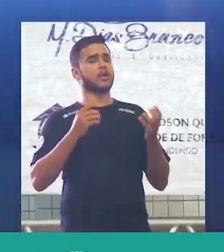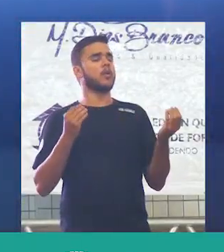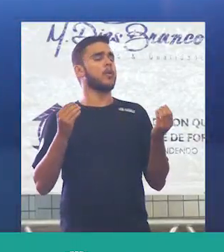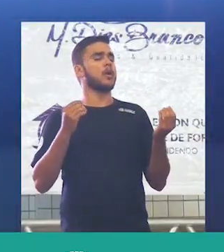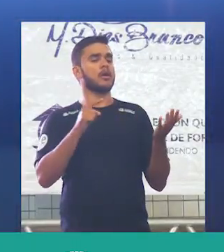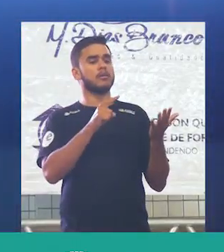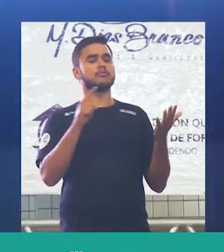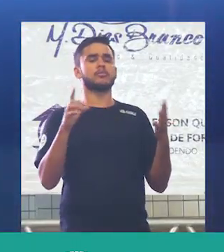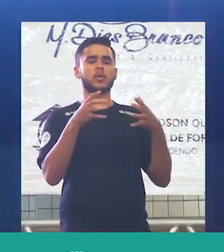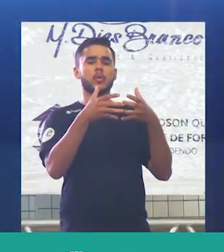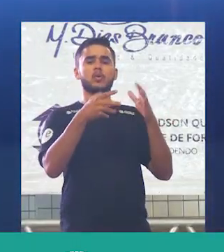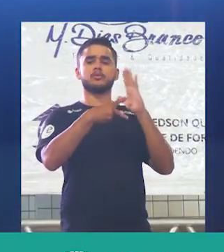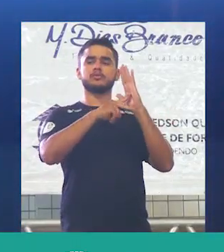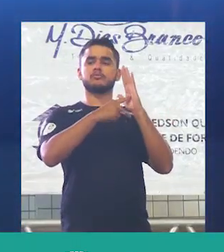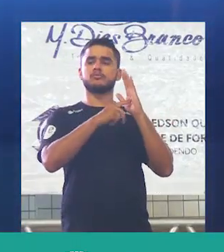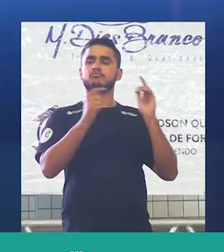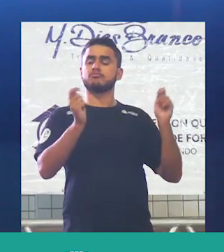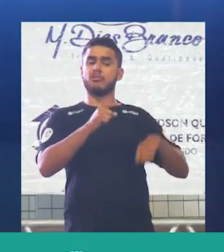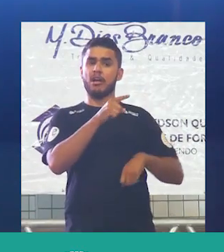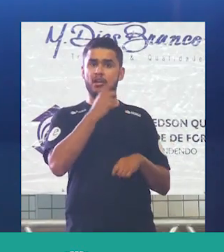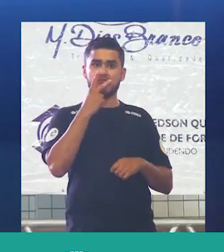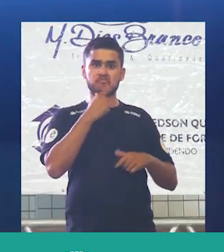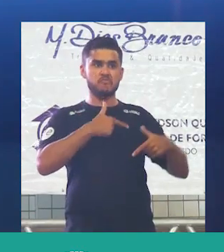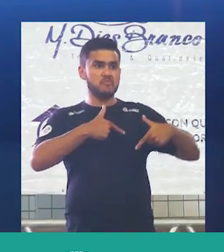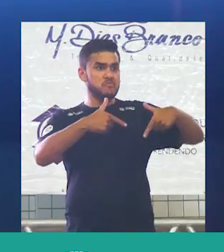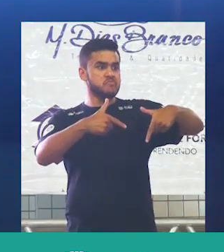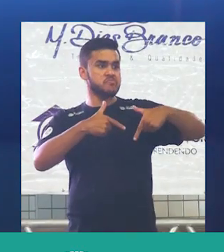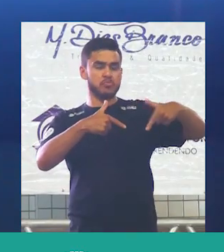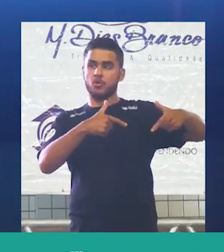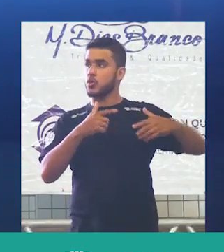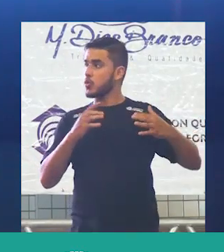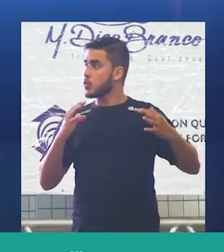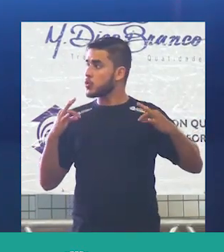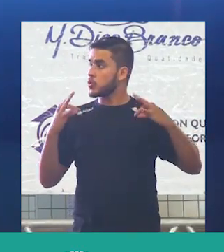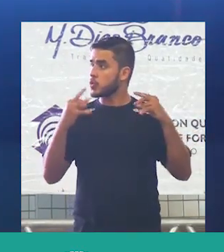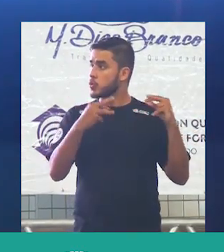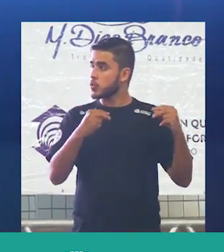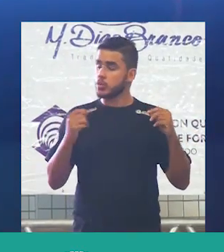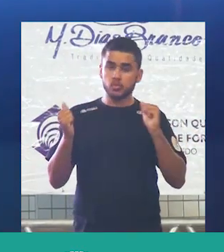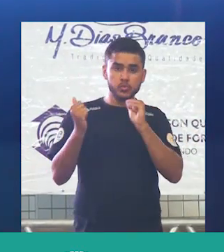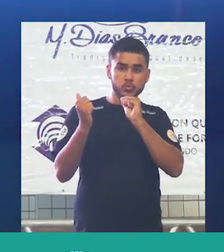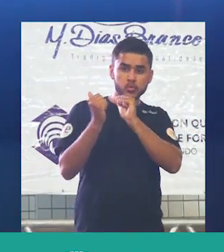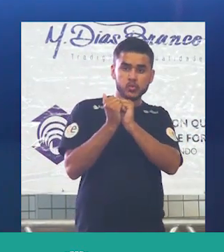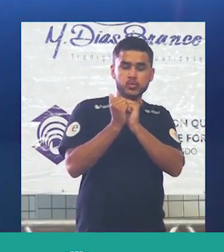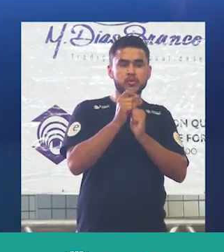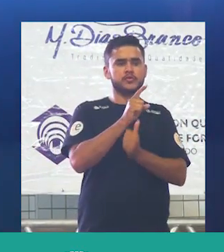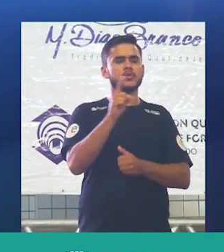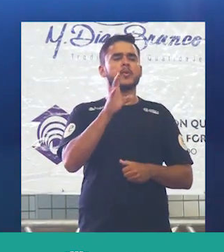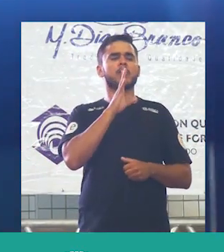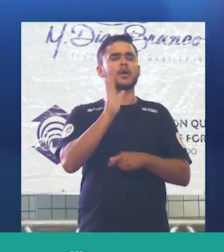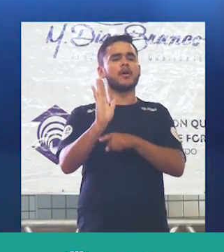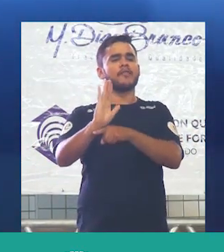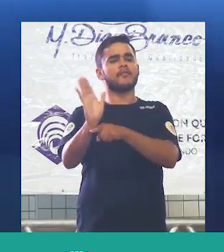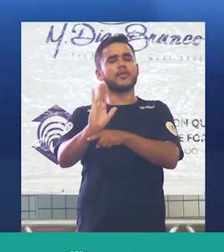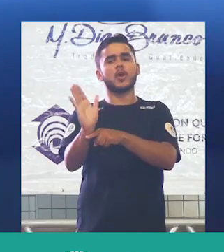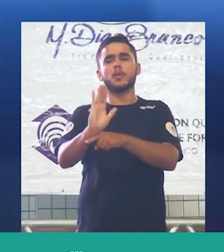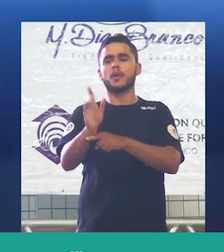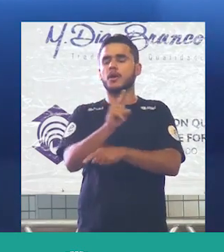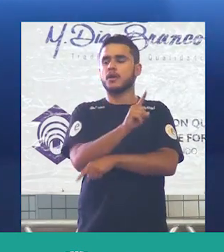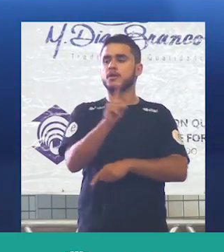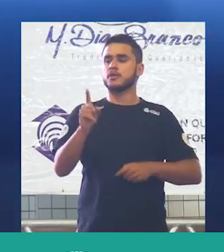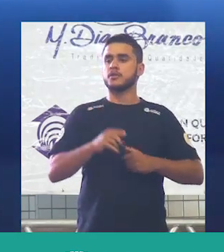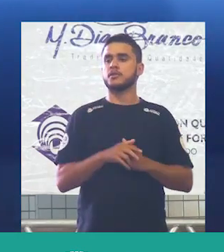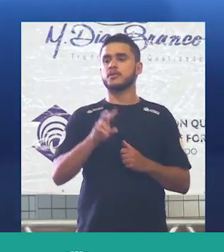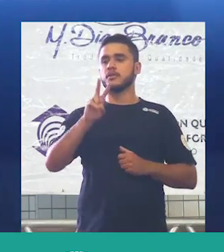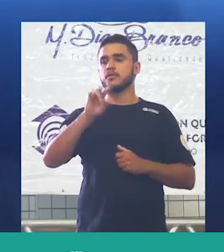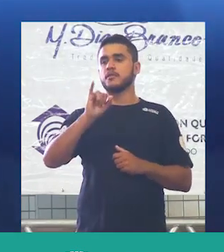enfraquecer os sindicatos, porque esses caras começam a se juntar, e é igual um filmezinho, não sei se vocês já assistiram um filme, que